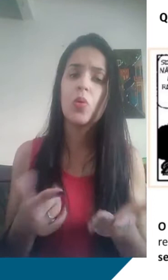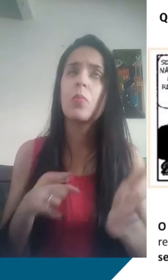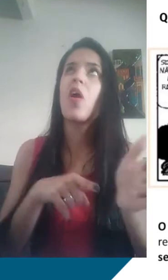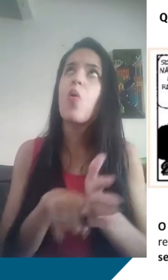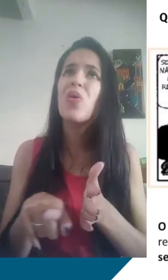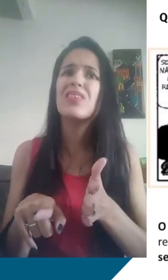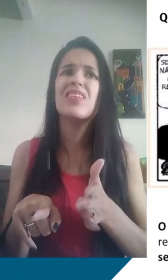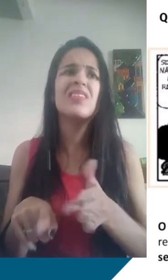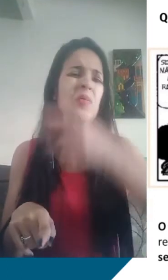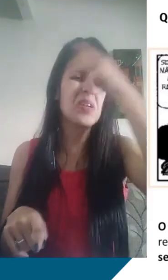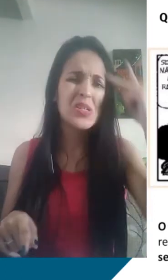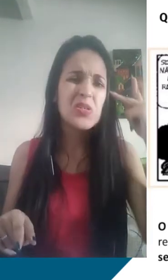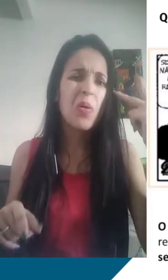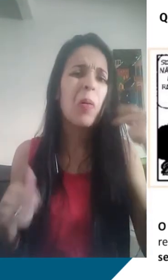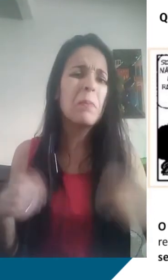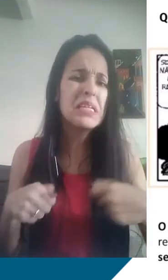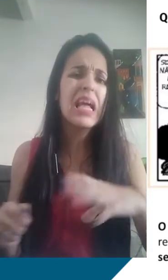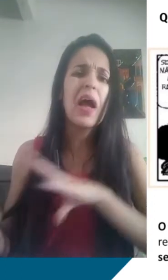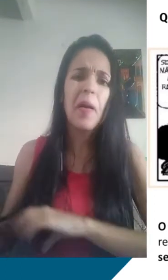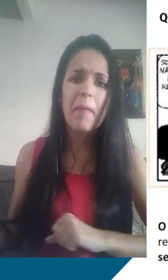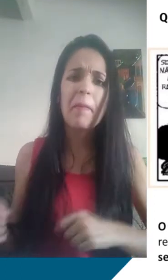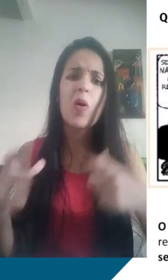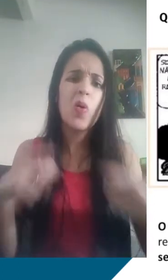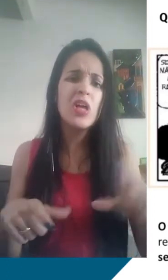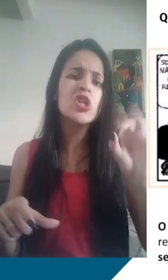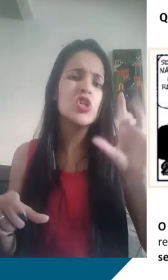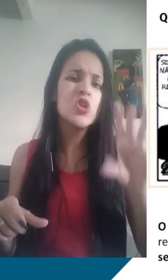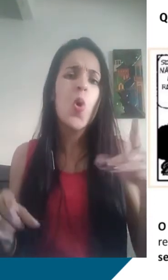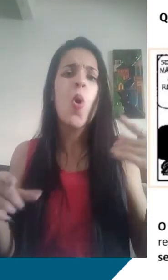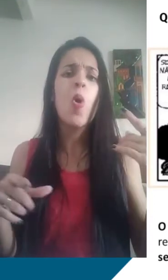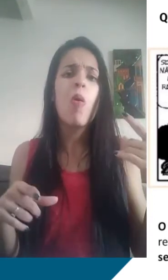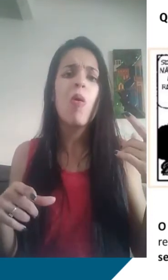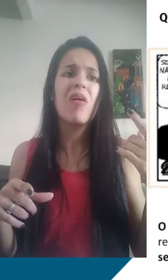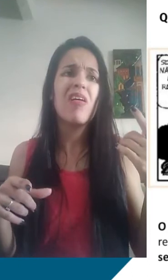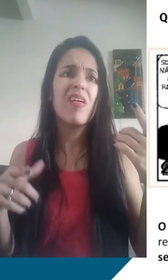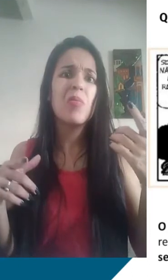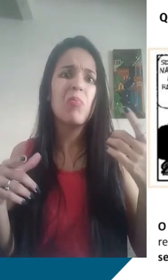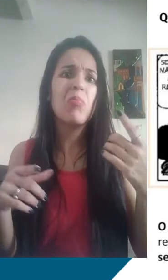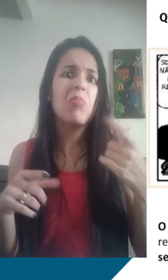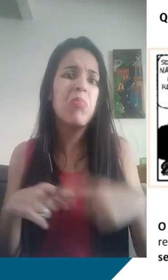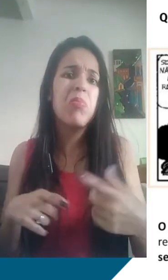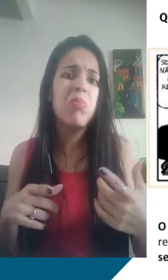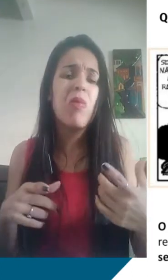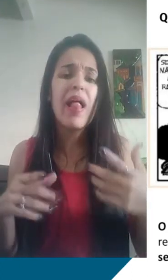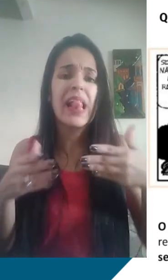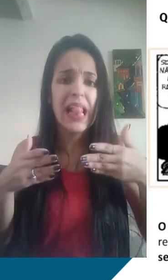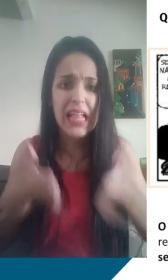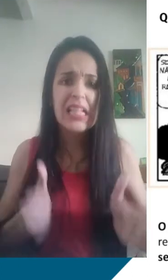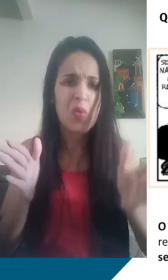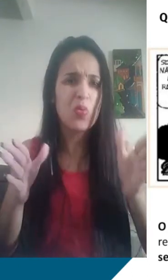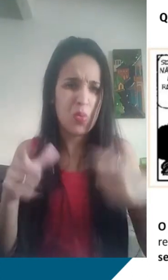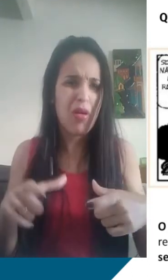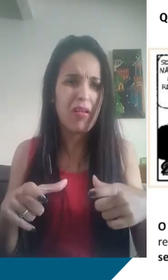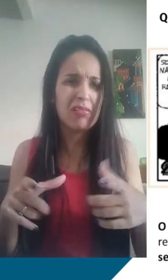devem amá-los apenas por ali terem nascido, A personagem aponta certa comodidade nesse